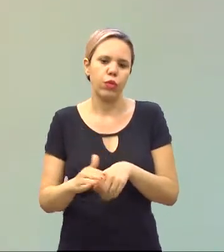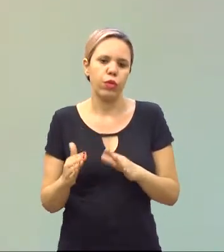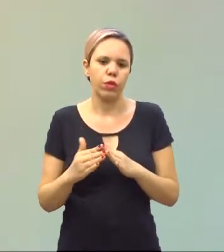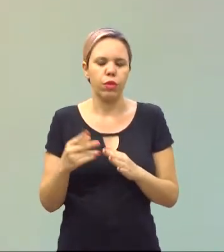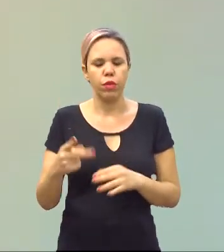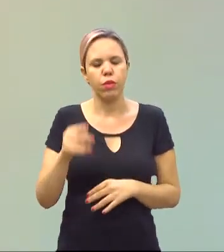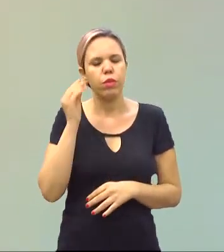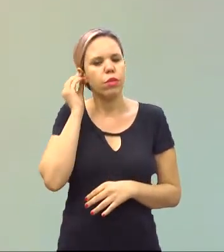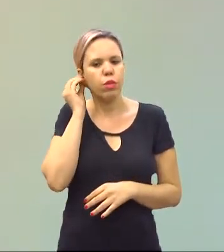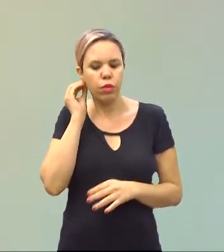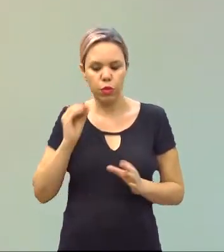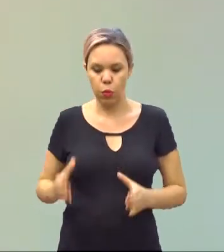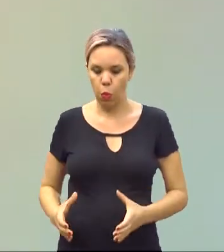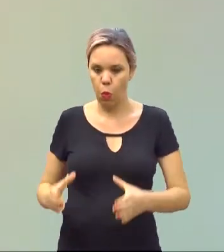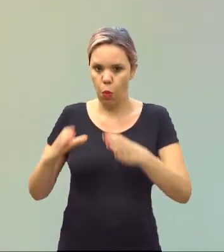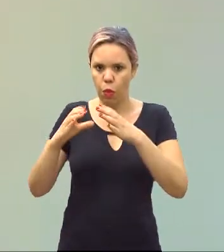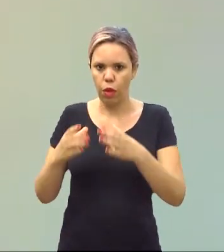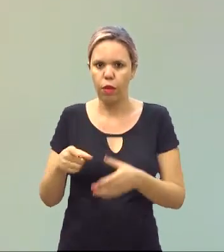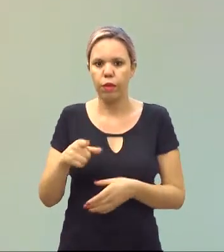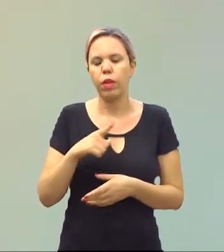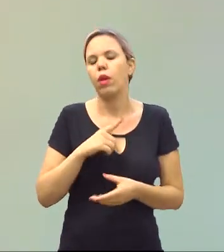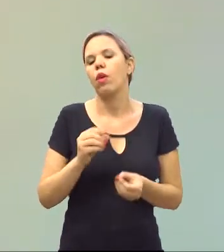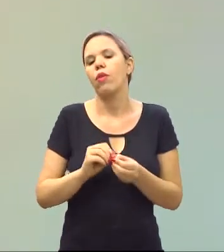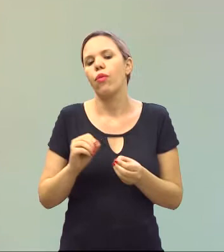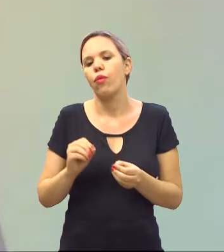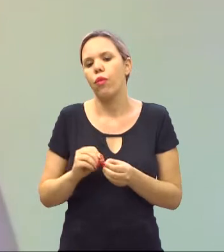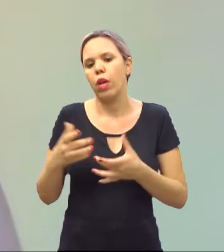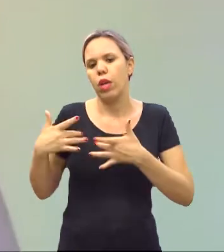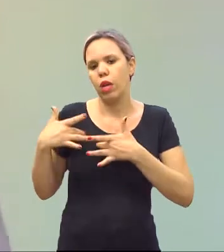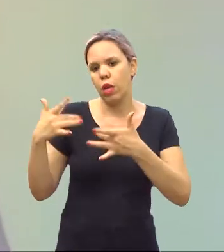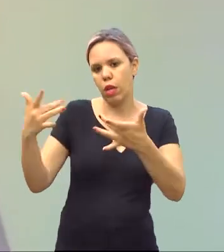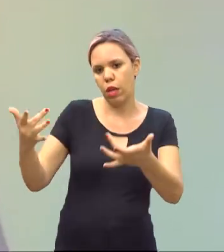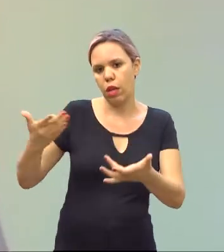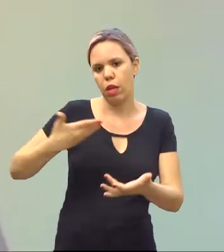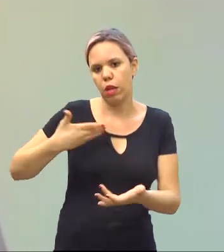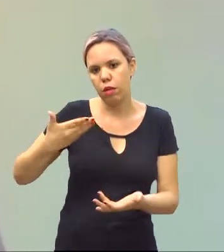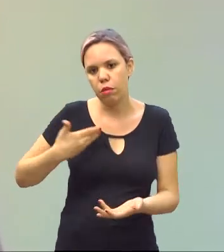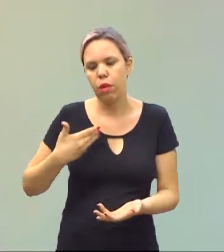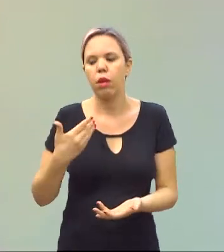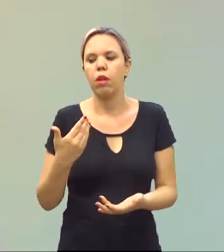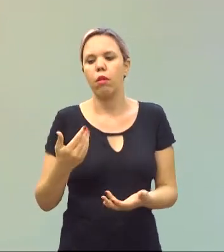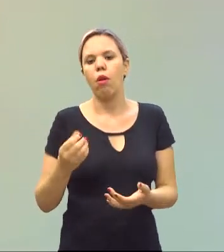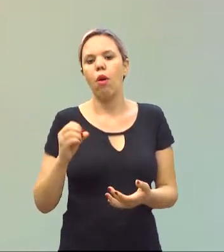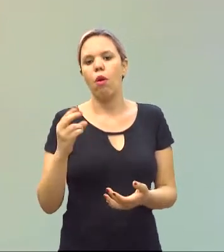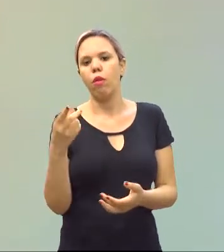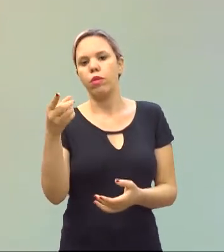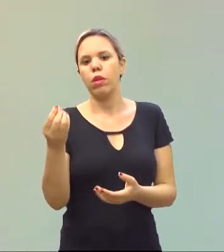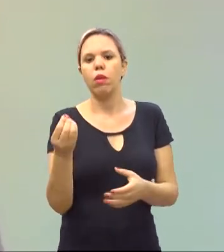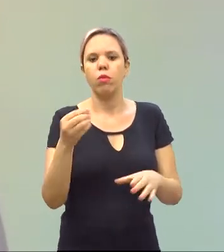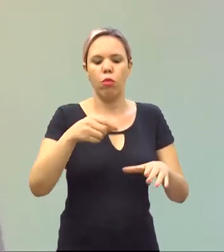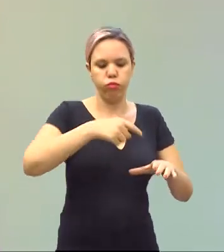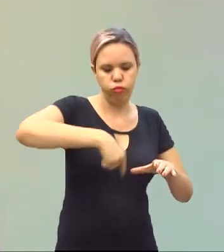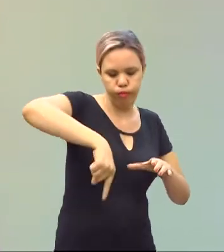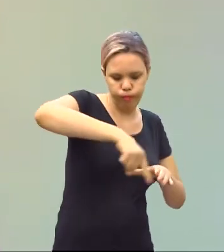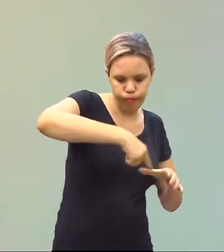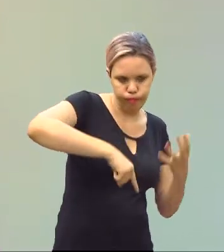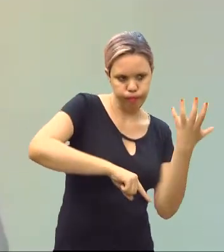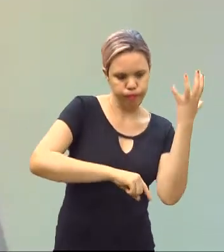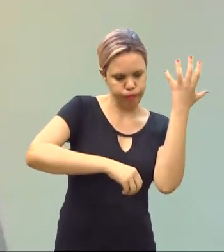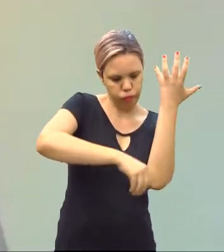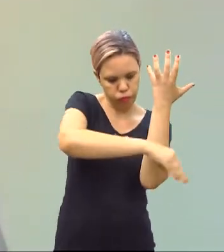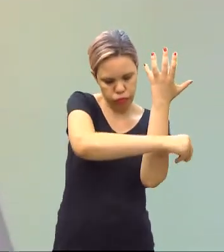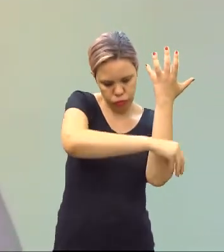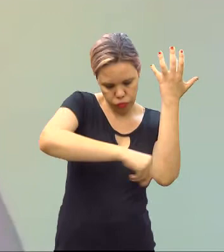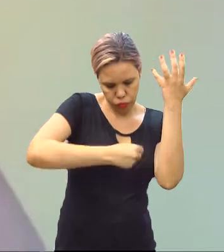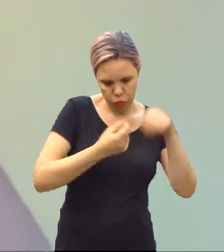horta, nos seus vasos, você tem como fazer uma doação para algum amigo, você pode colocar no pé da árvore, você pode